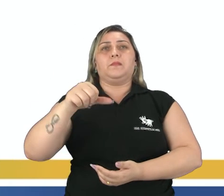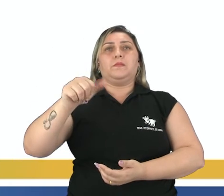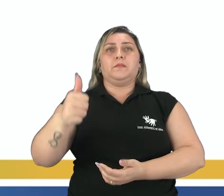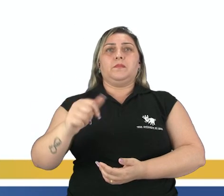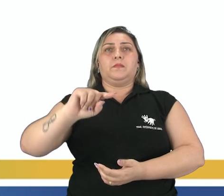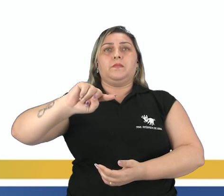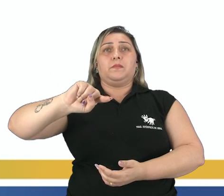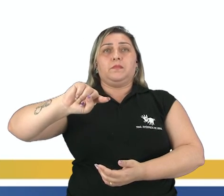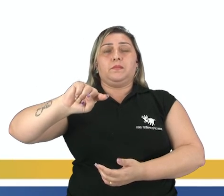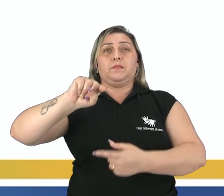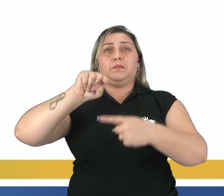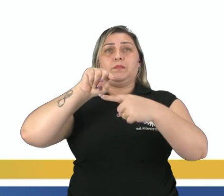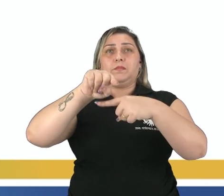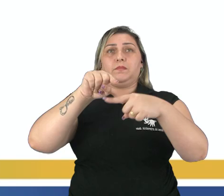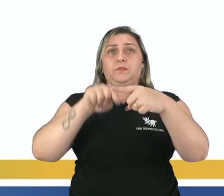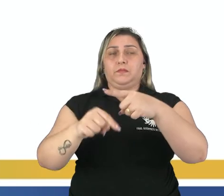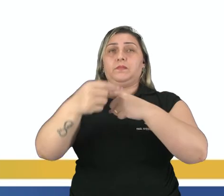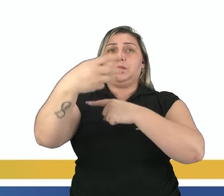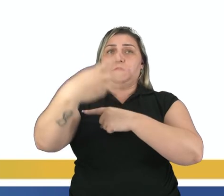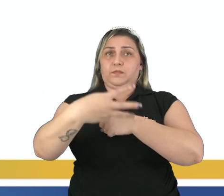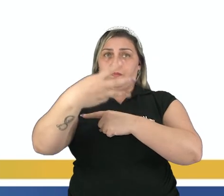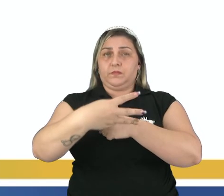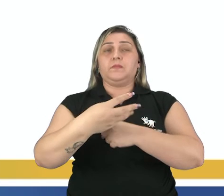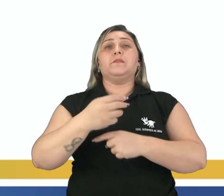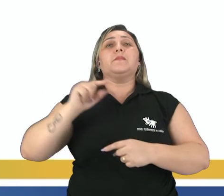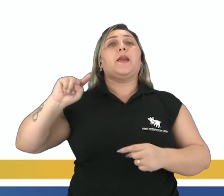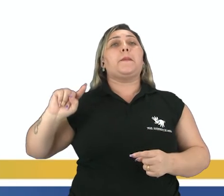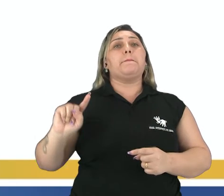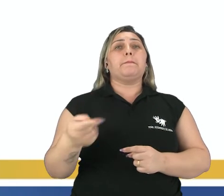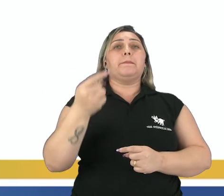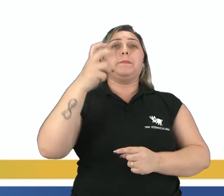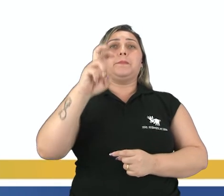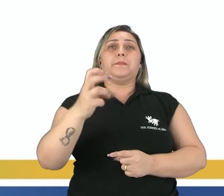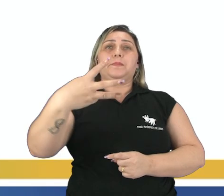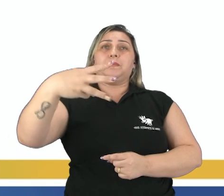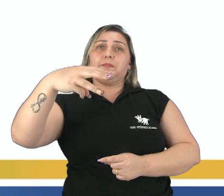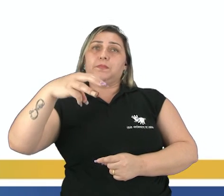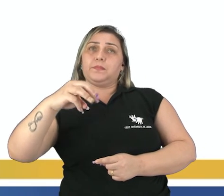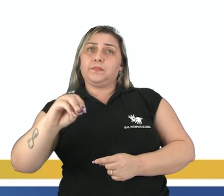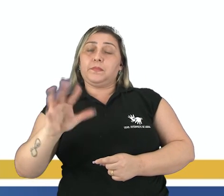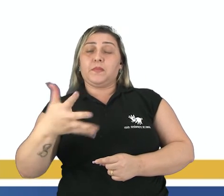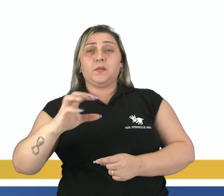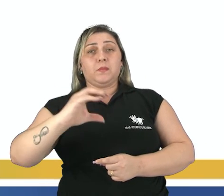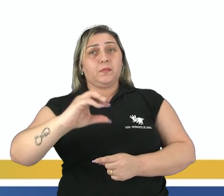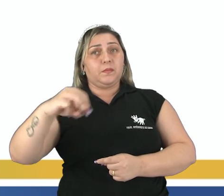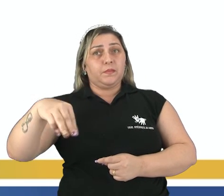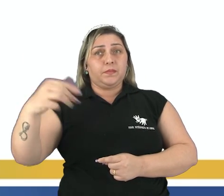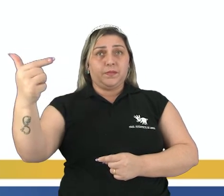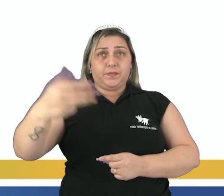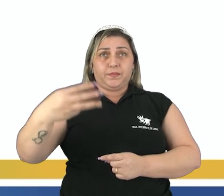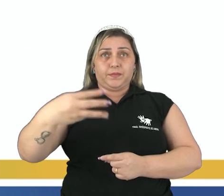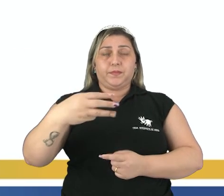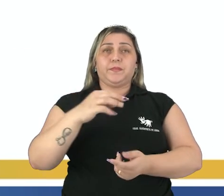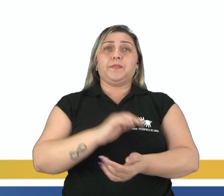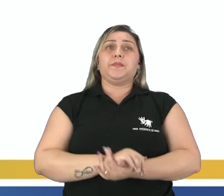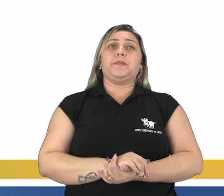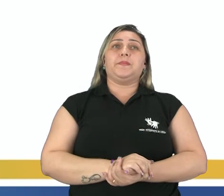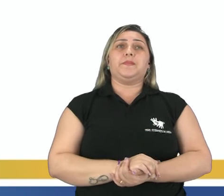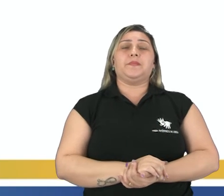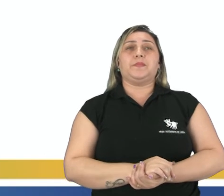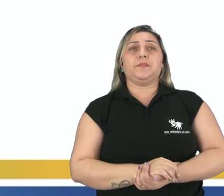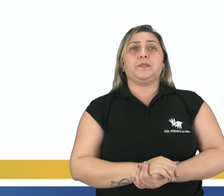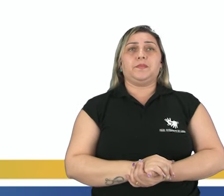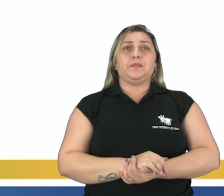4.591 dividido para 3, que por sua vez, o volume será aproximadamente 1.530